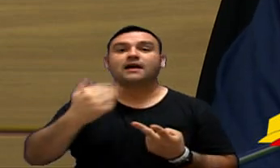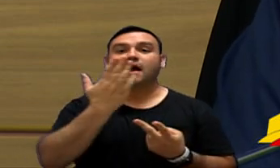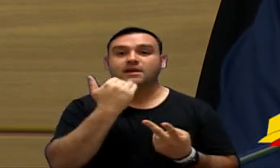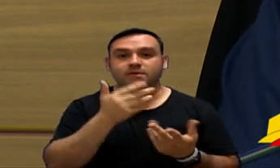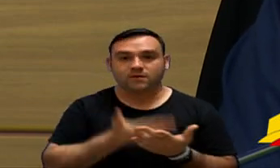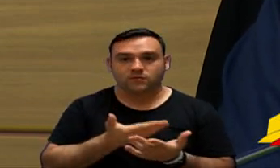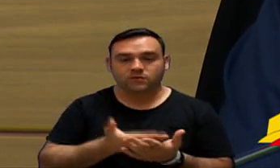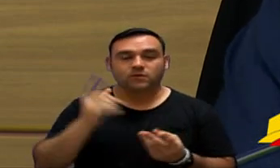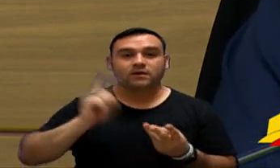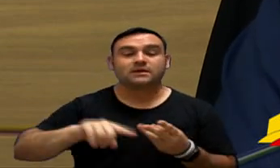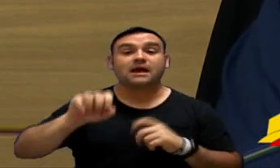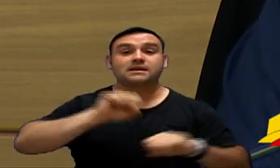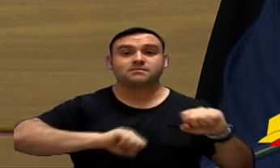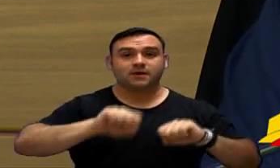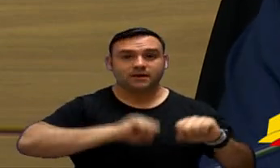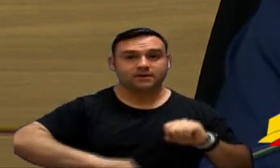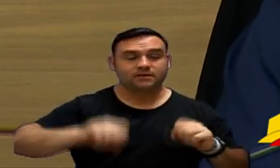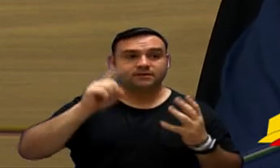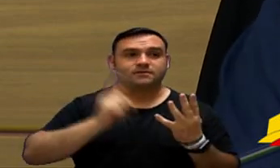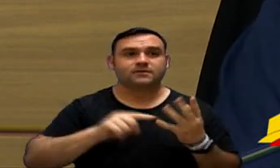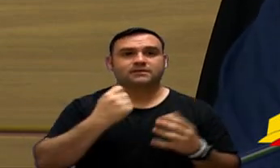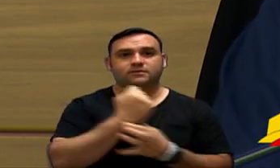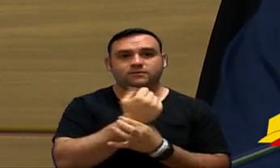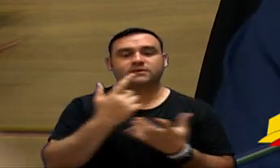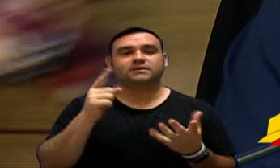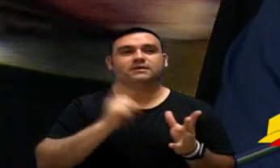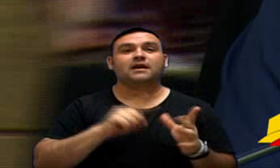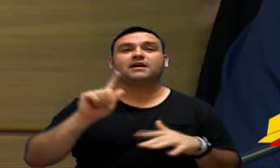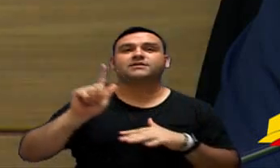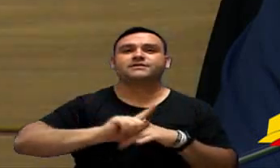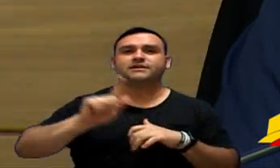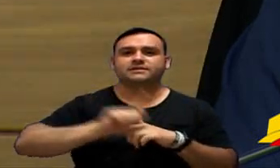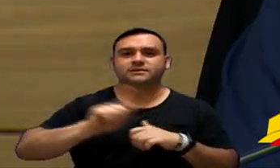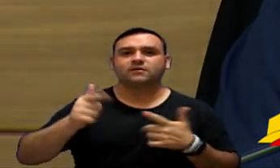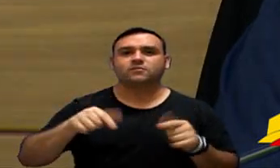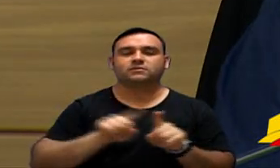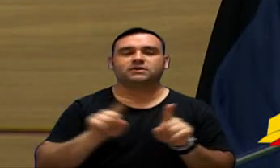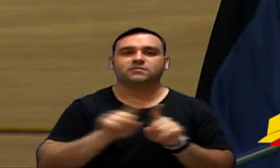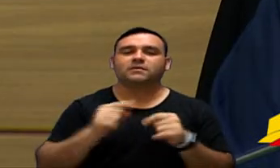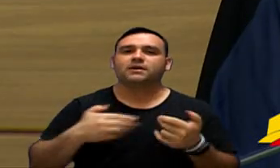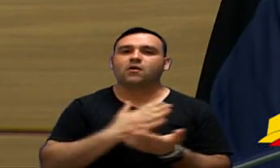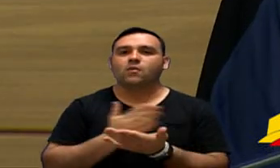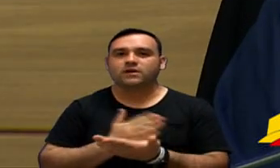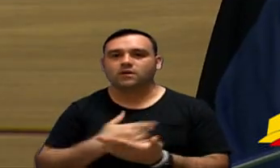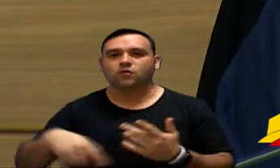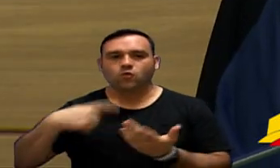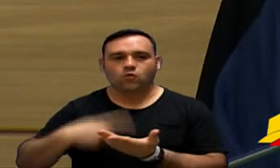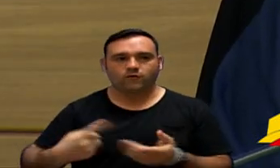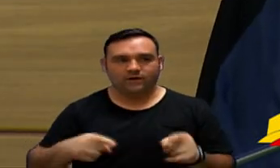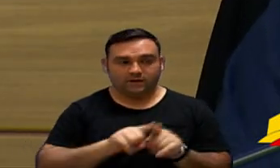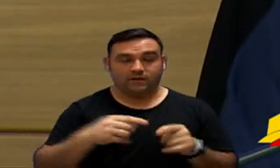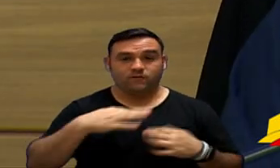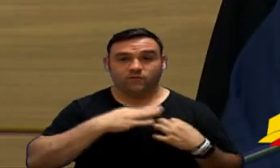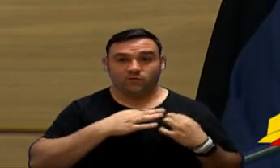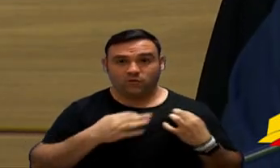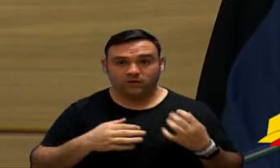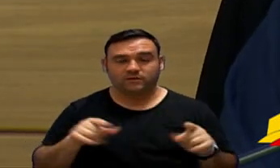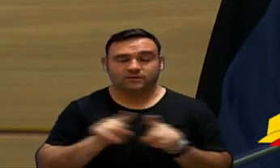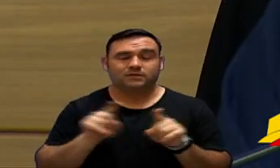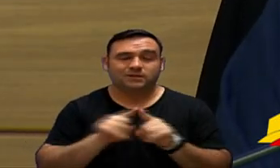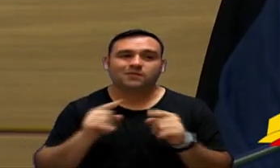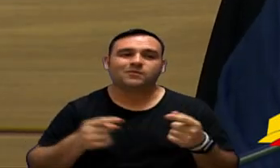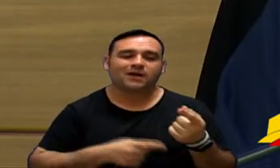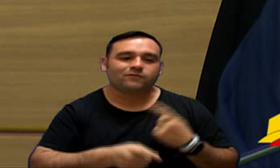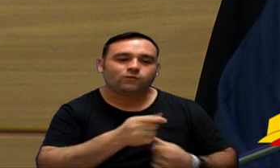alimentação escolar, limpeza, segurança, gestão compartilhada e convênios, onde está o terceiro setor, fundo rotativo